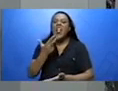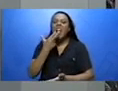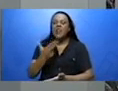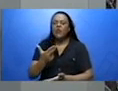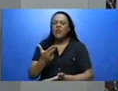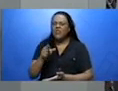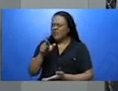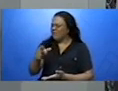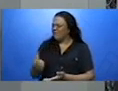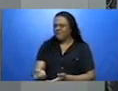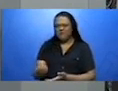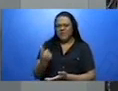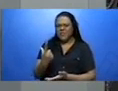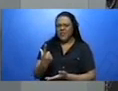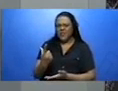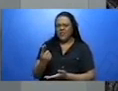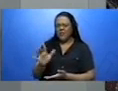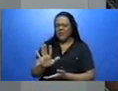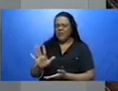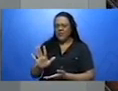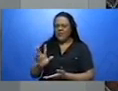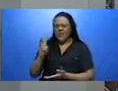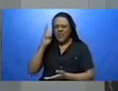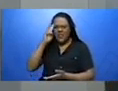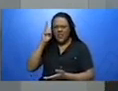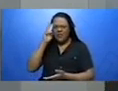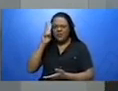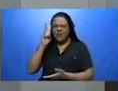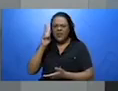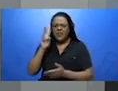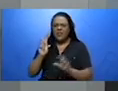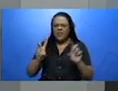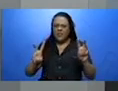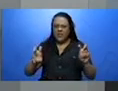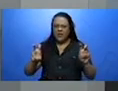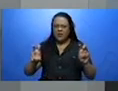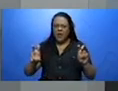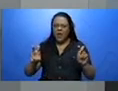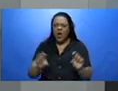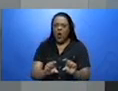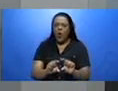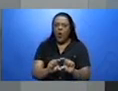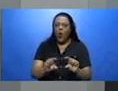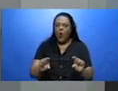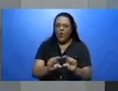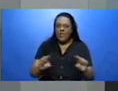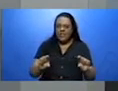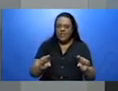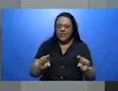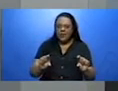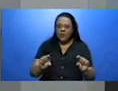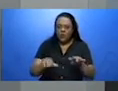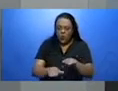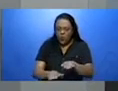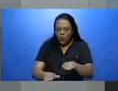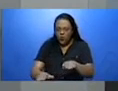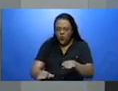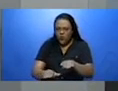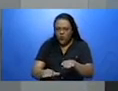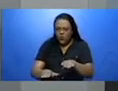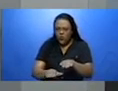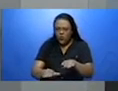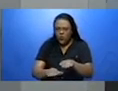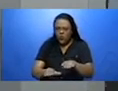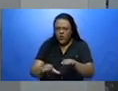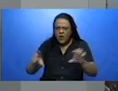estranho para vocês, orações subordinadas reduzidas. Vocês já viram, não as reduzidas, as subordinadas. Então,